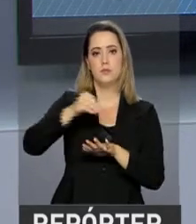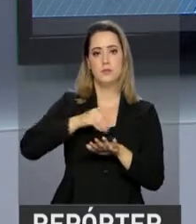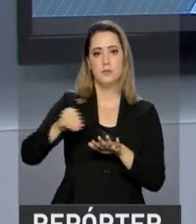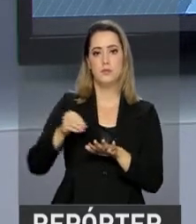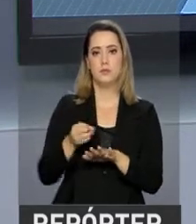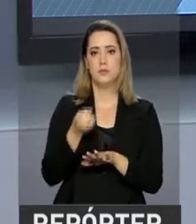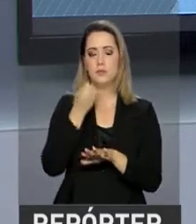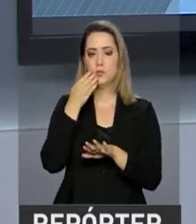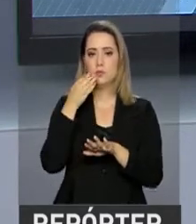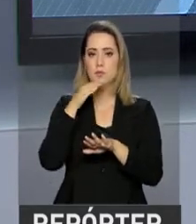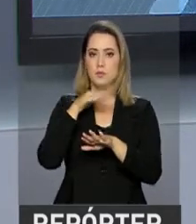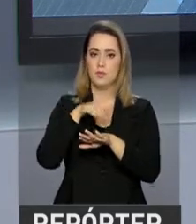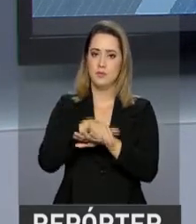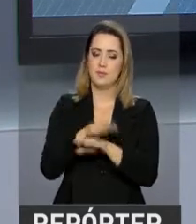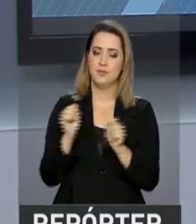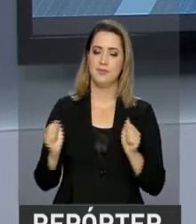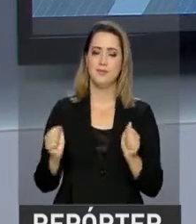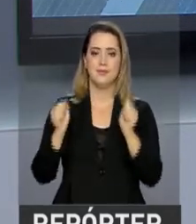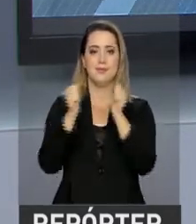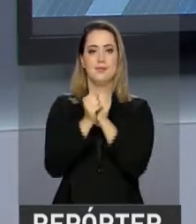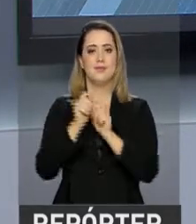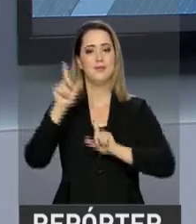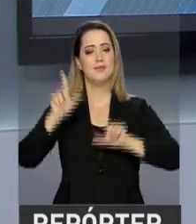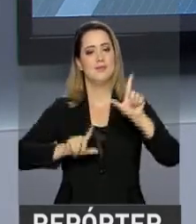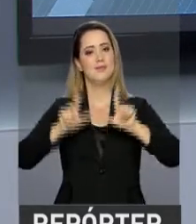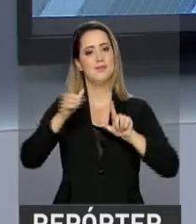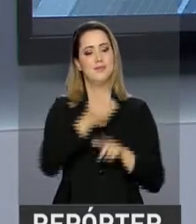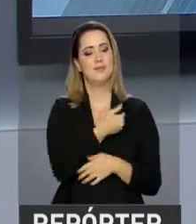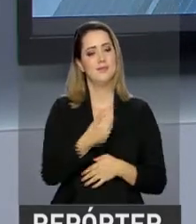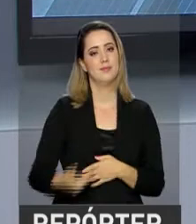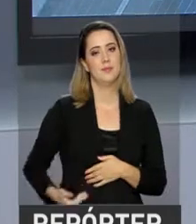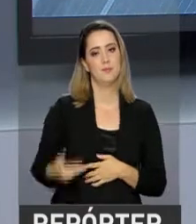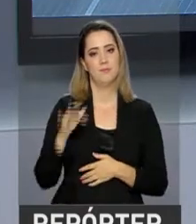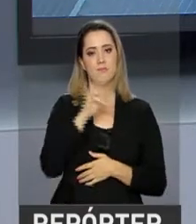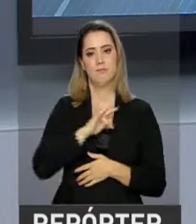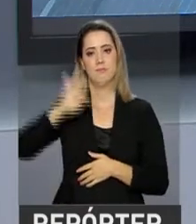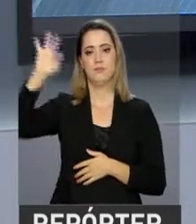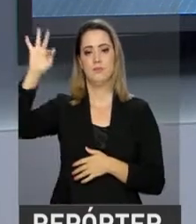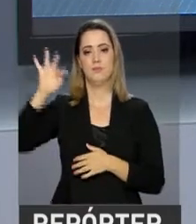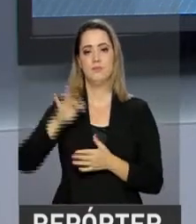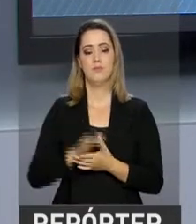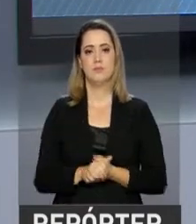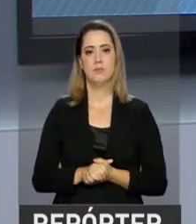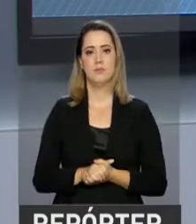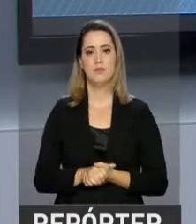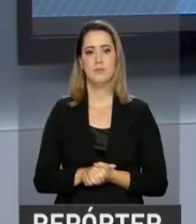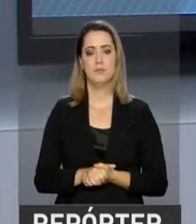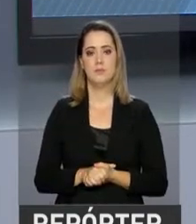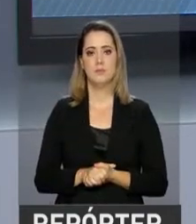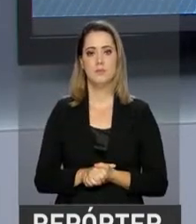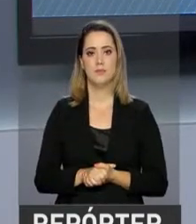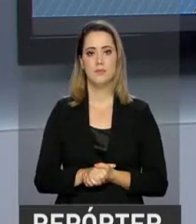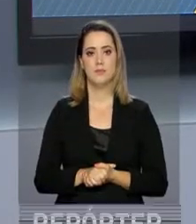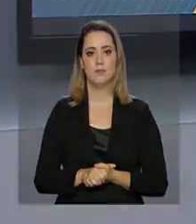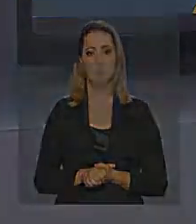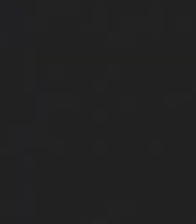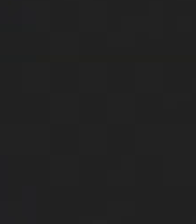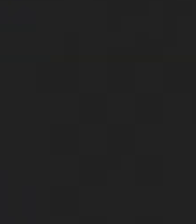outras informações uma boa noite pra você continue com a gente aqui na nbr a tv do governo federal